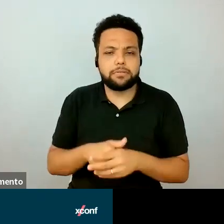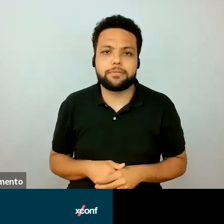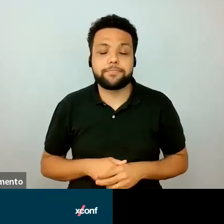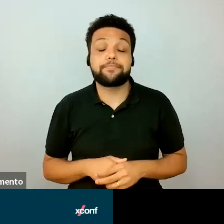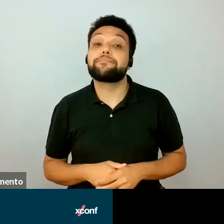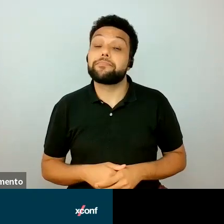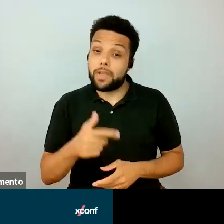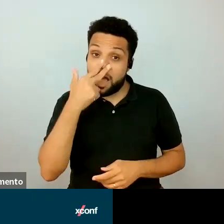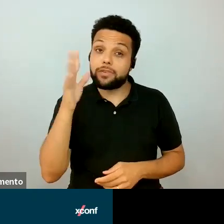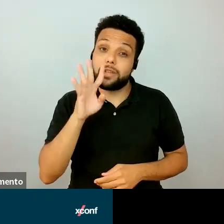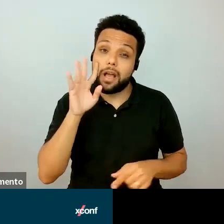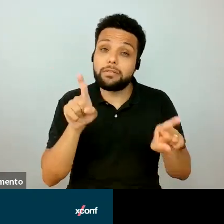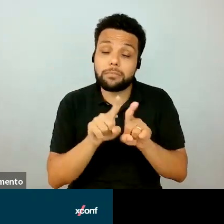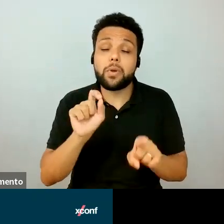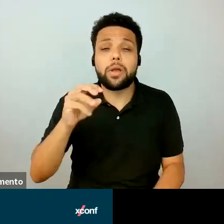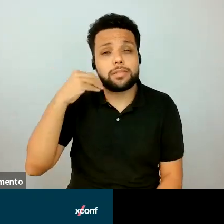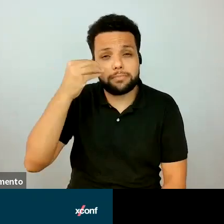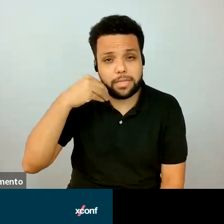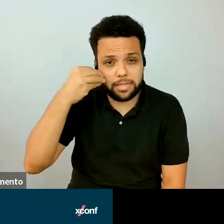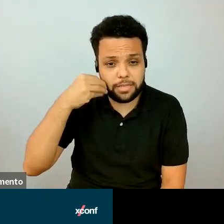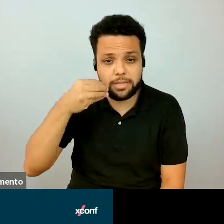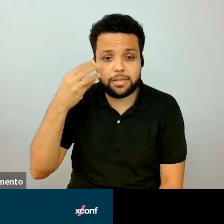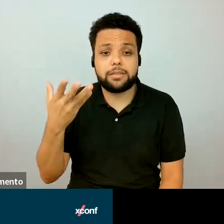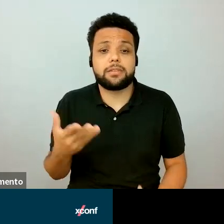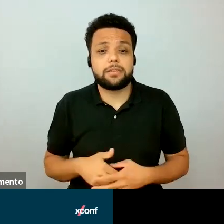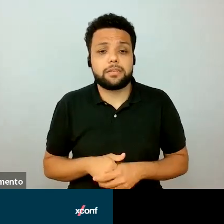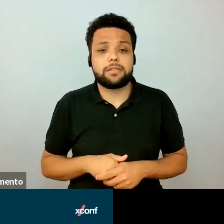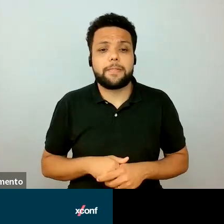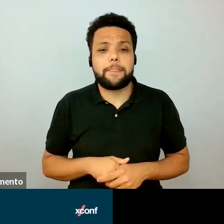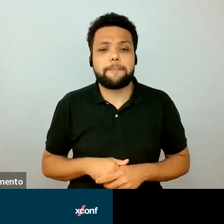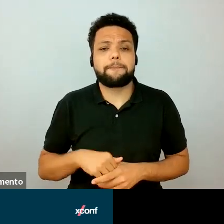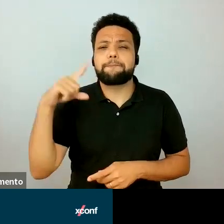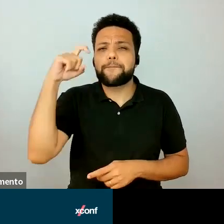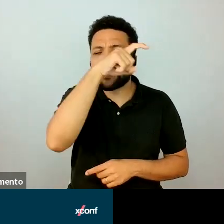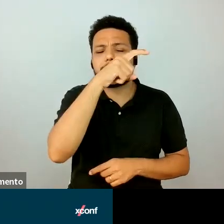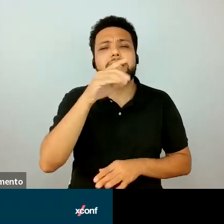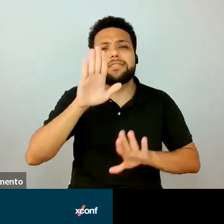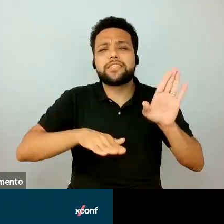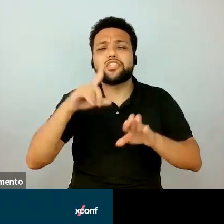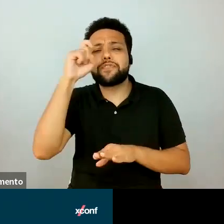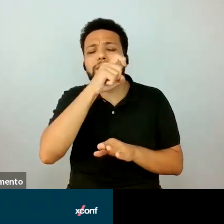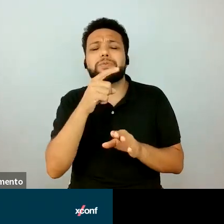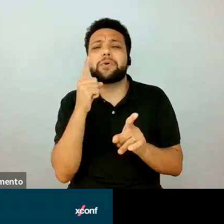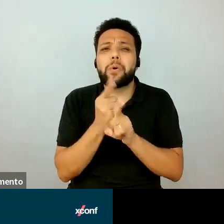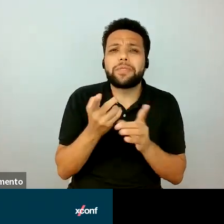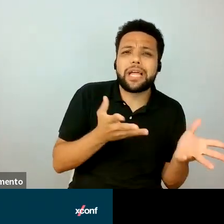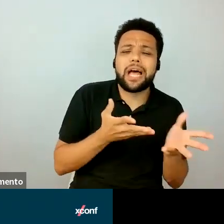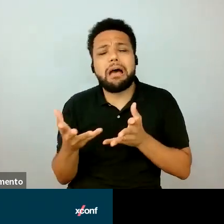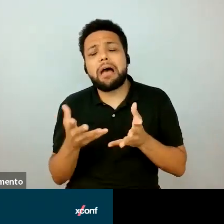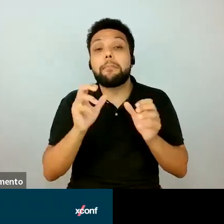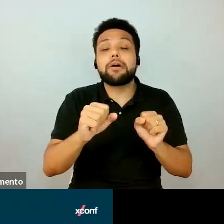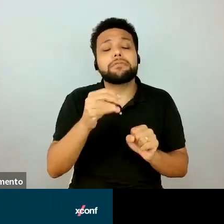legal é experimentar, né? Se tá um pouco difícil encontrar um meio termo, eu falo, não, vamos tentar do teu jeito então. Se